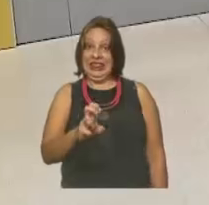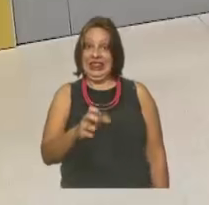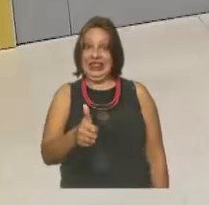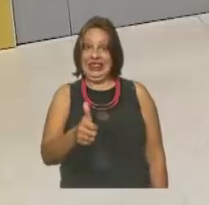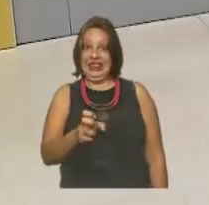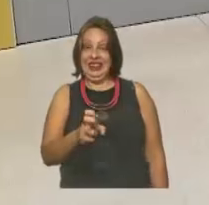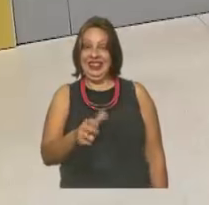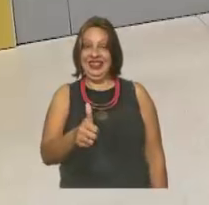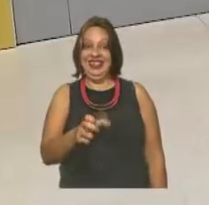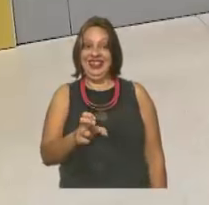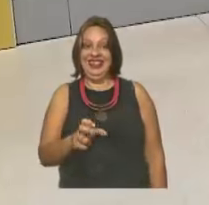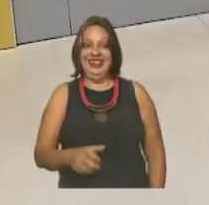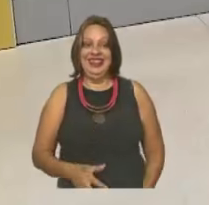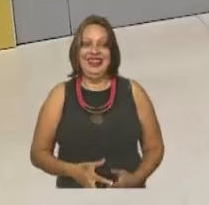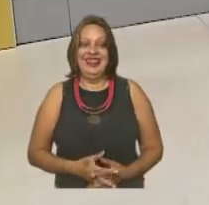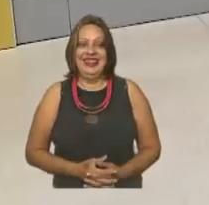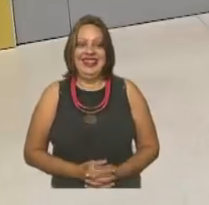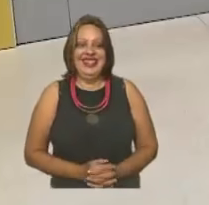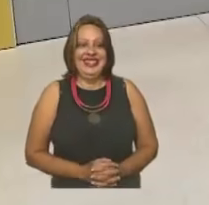número 15, 15.